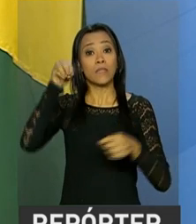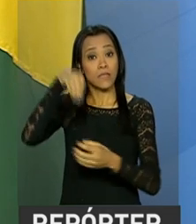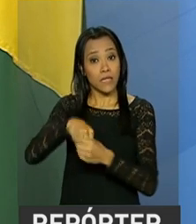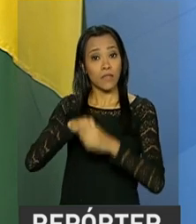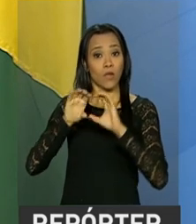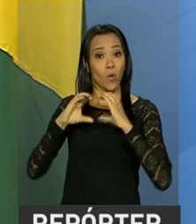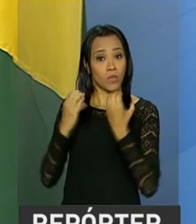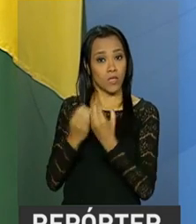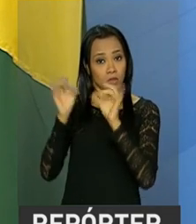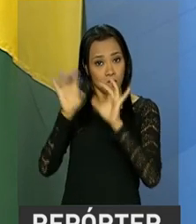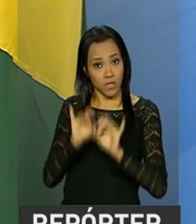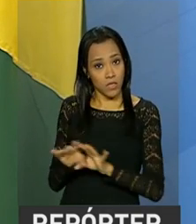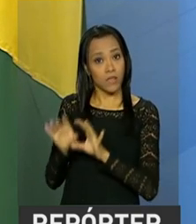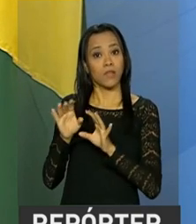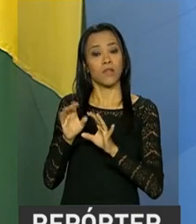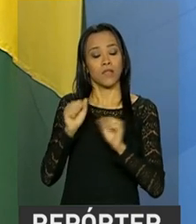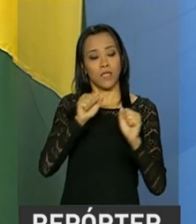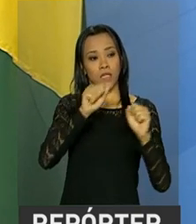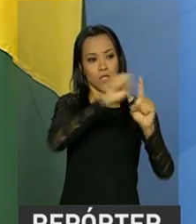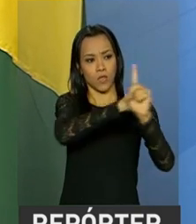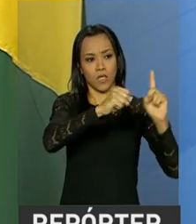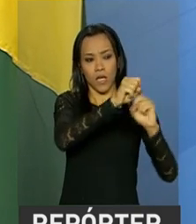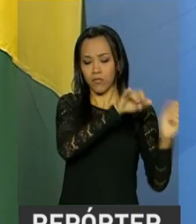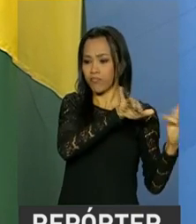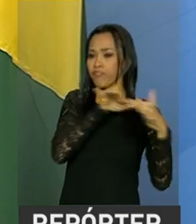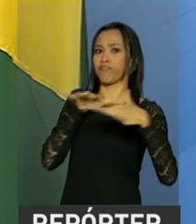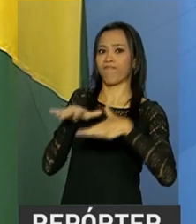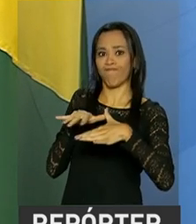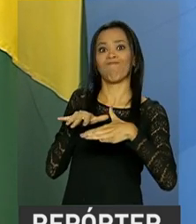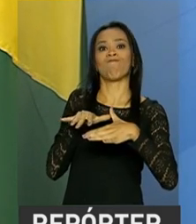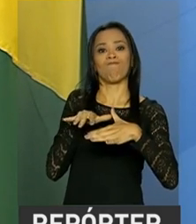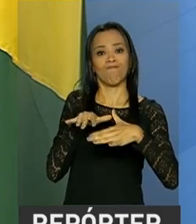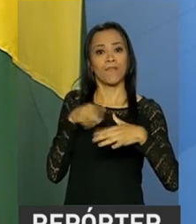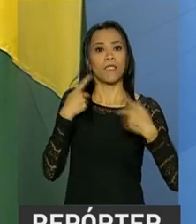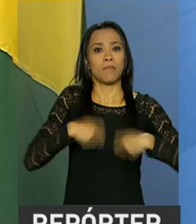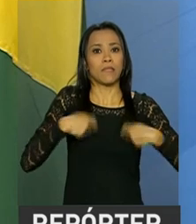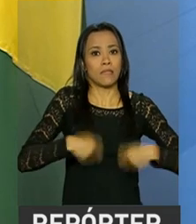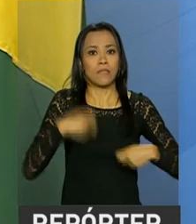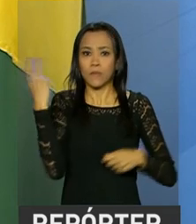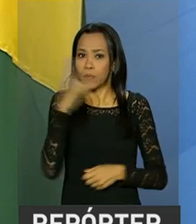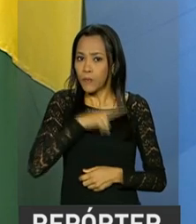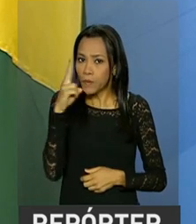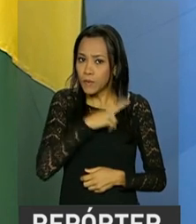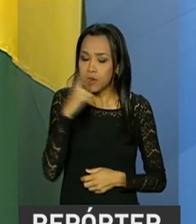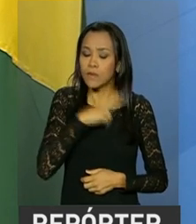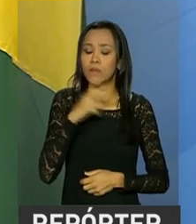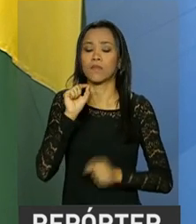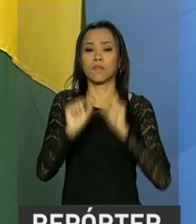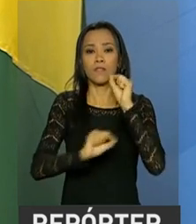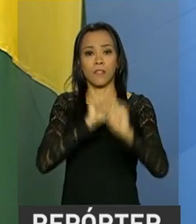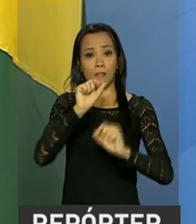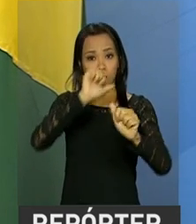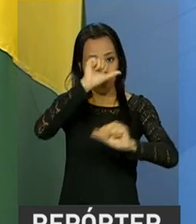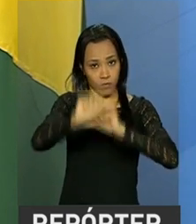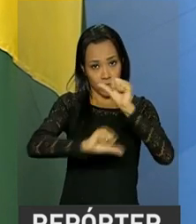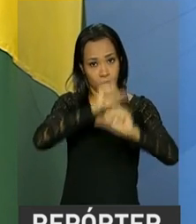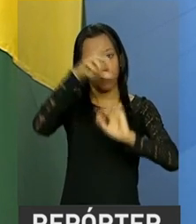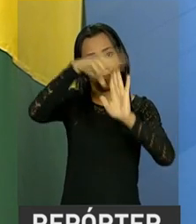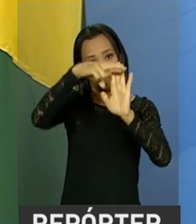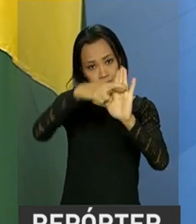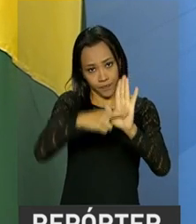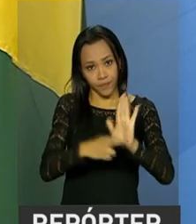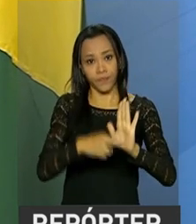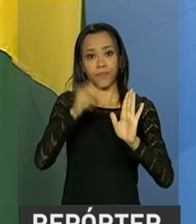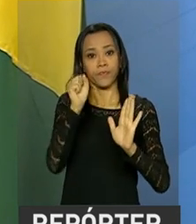da sociedade brasileira quanto à necessidade e à urgência de reformar o sistema